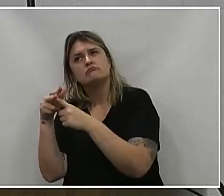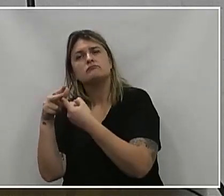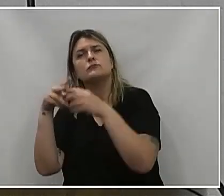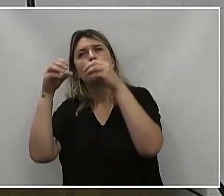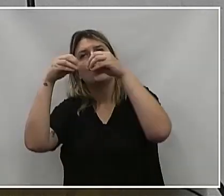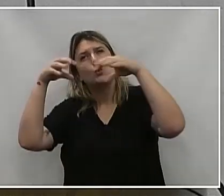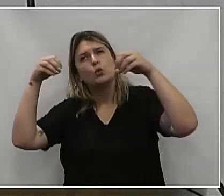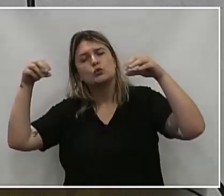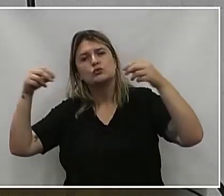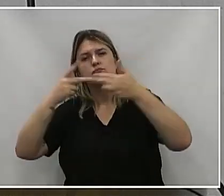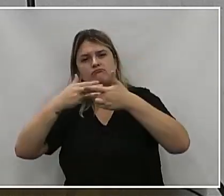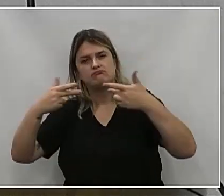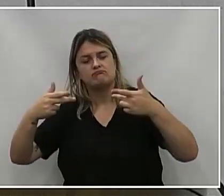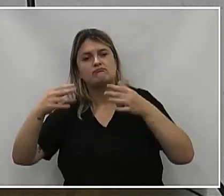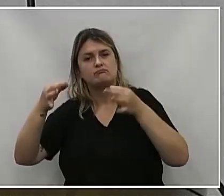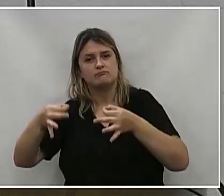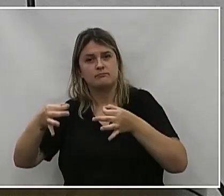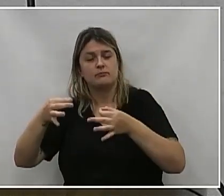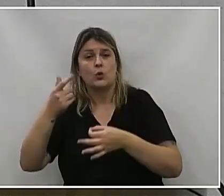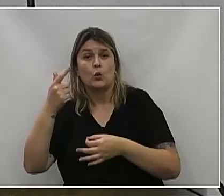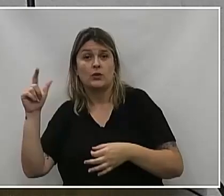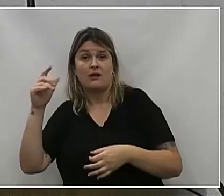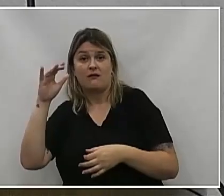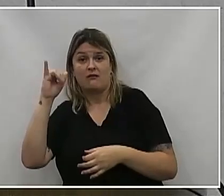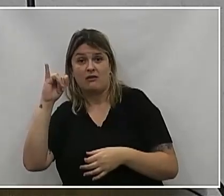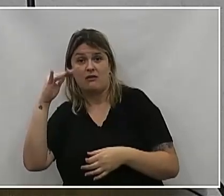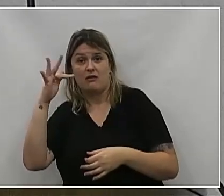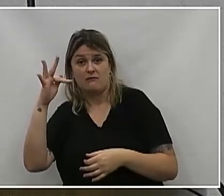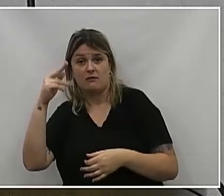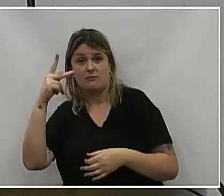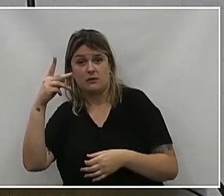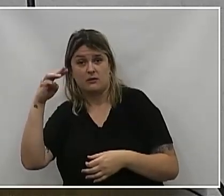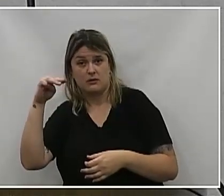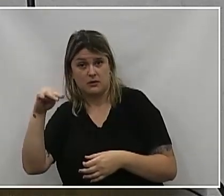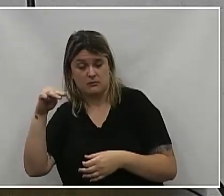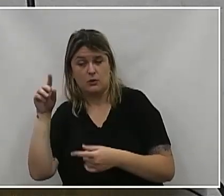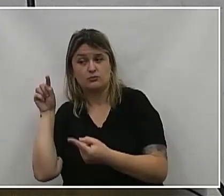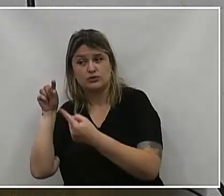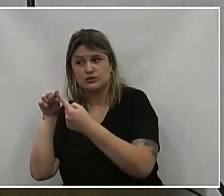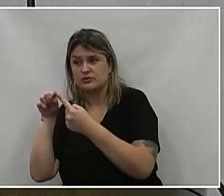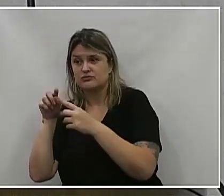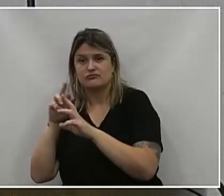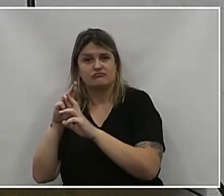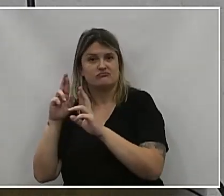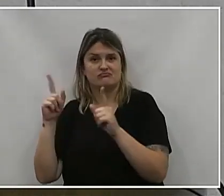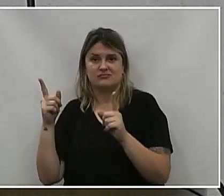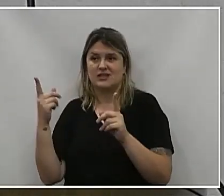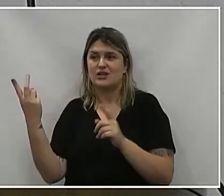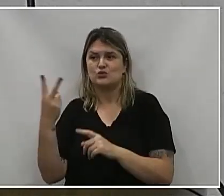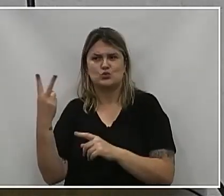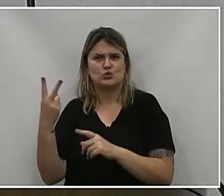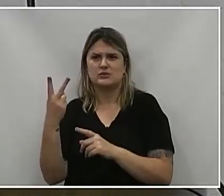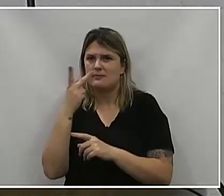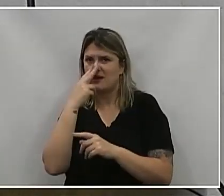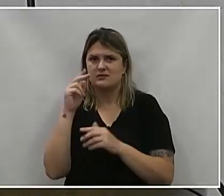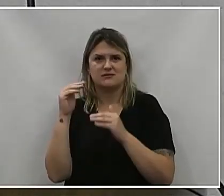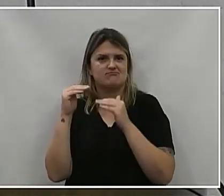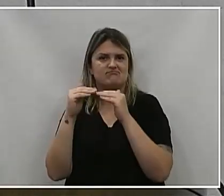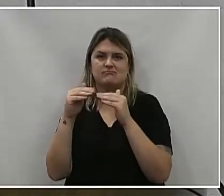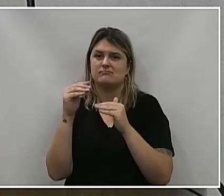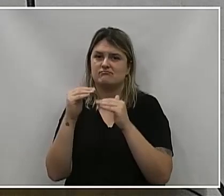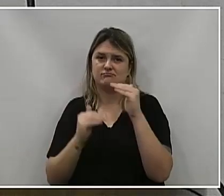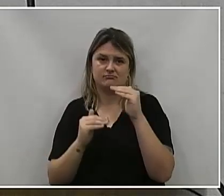de iluminação pública, e outra é o FPM, que tem um objeto totalmente diferente. Então, também é